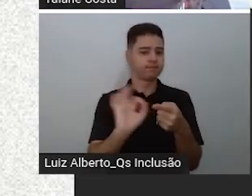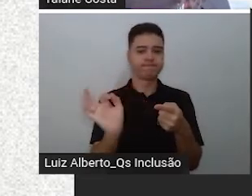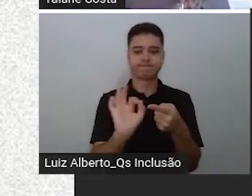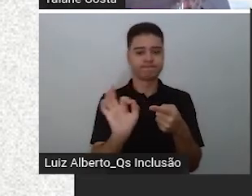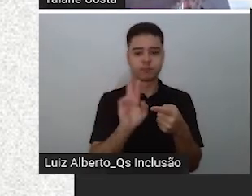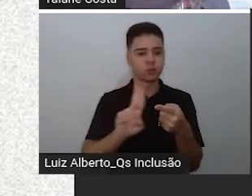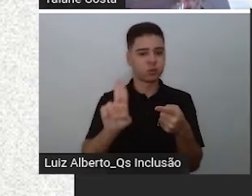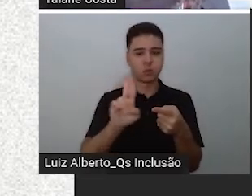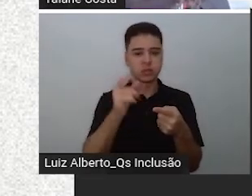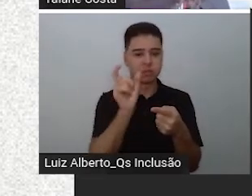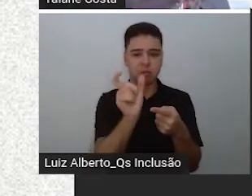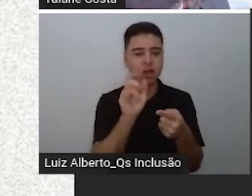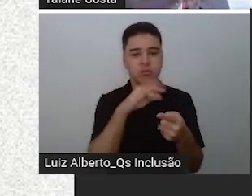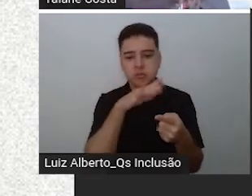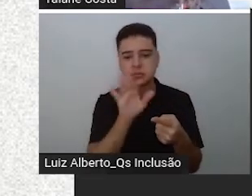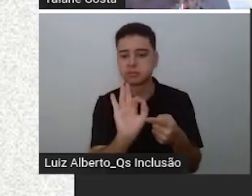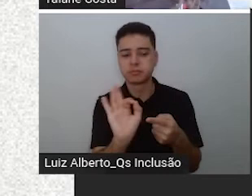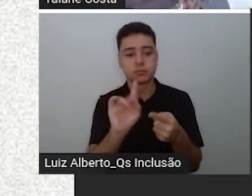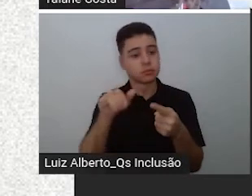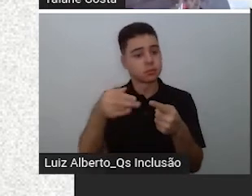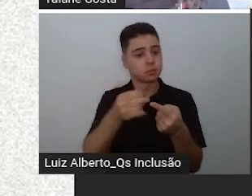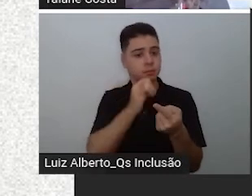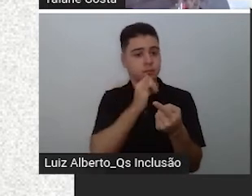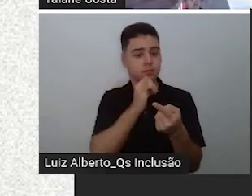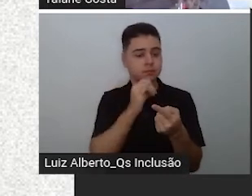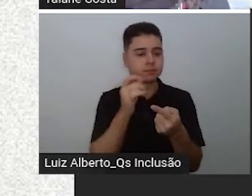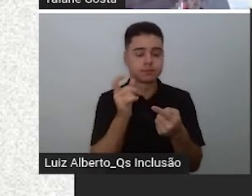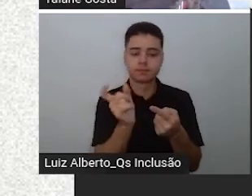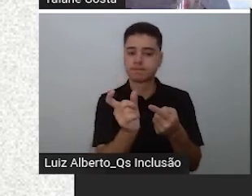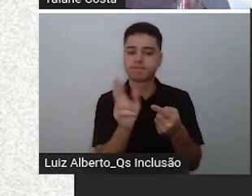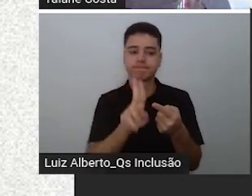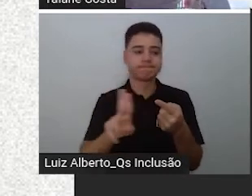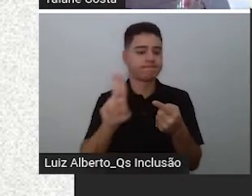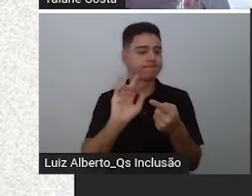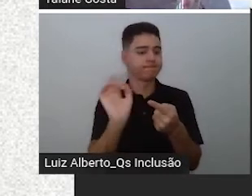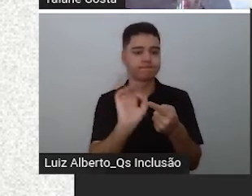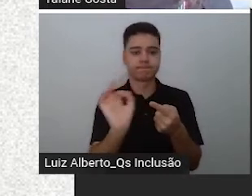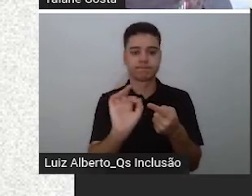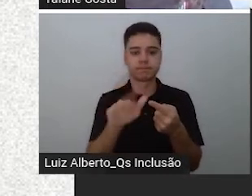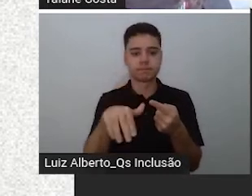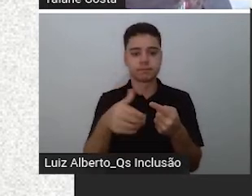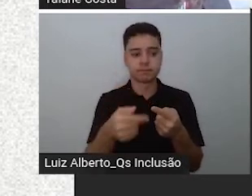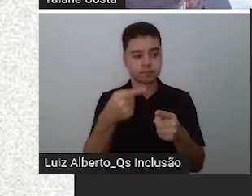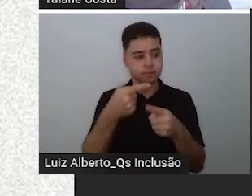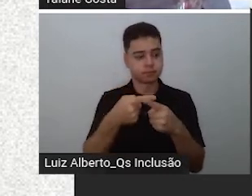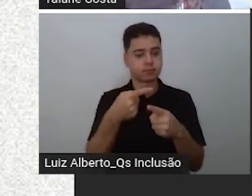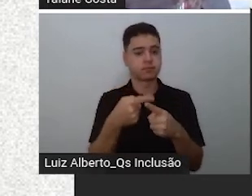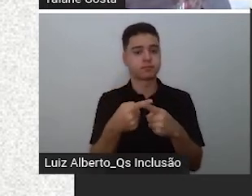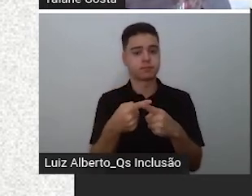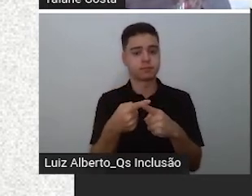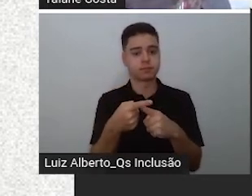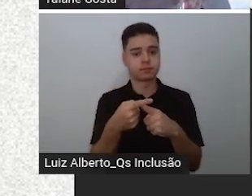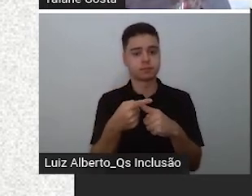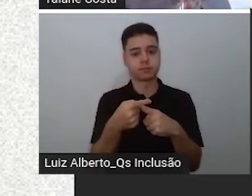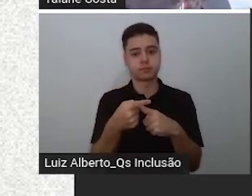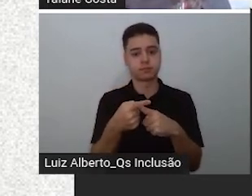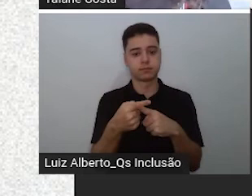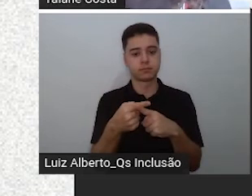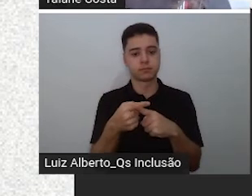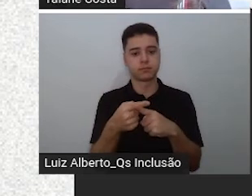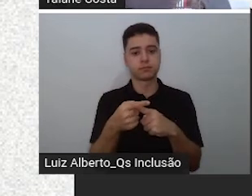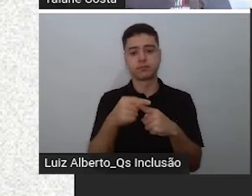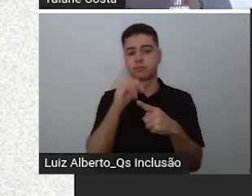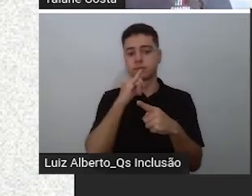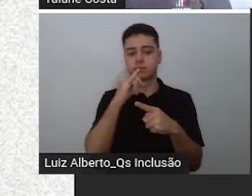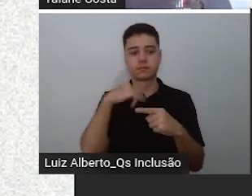guiada. É um termo que não se usa mais, porque na visita